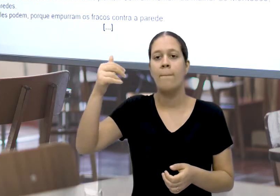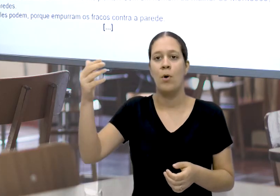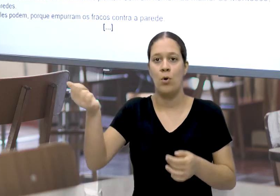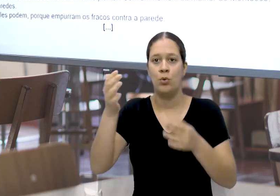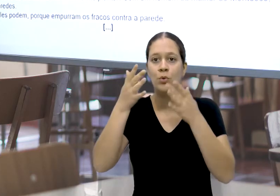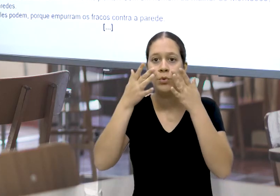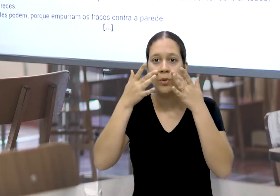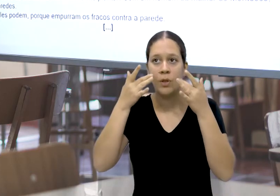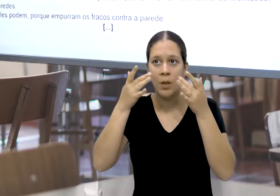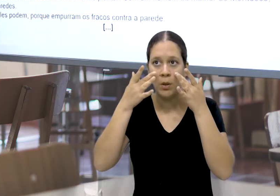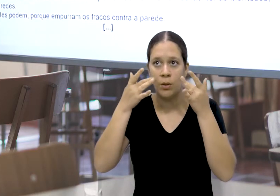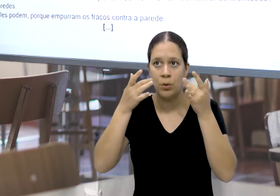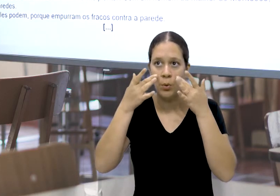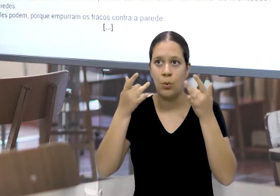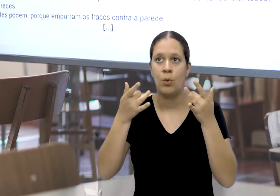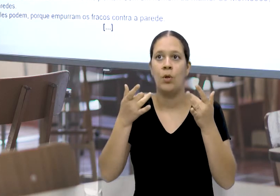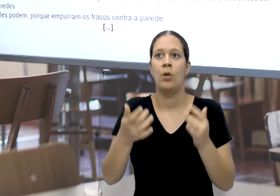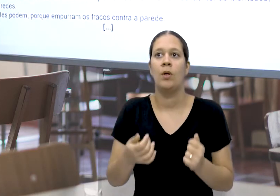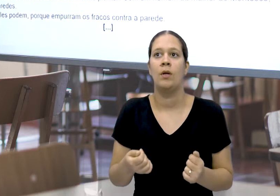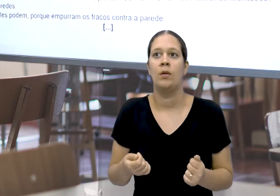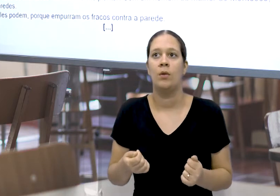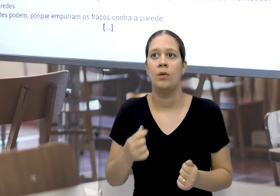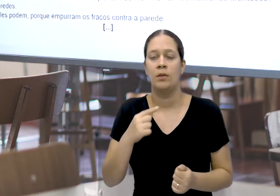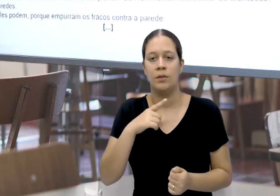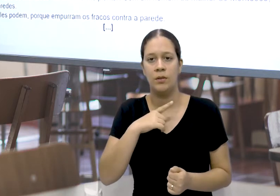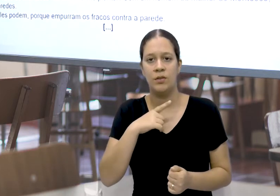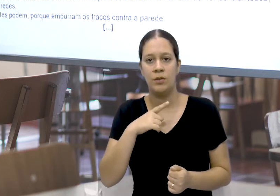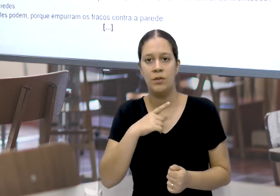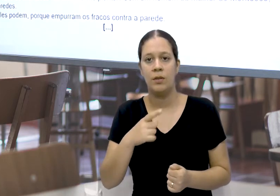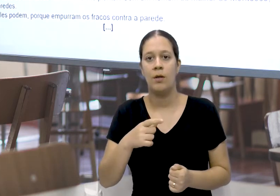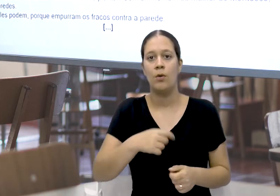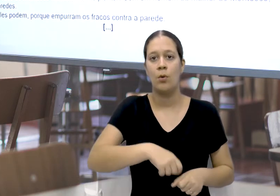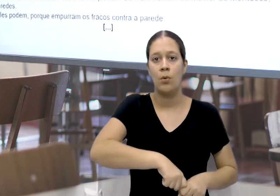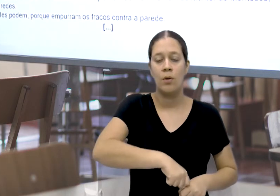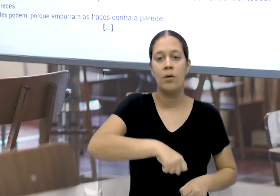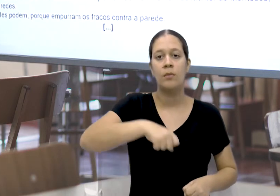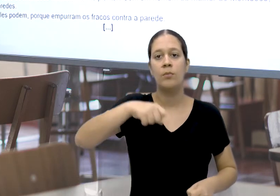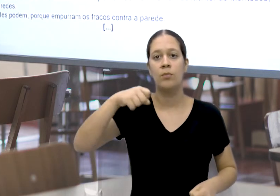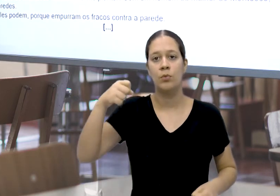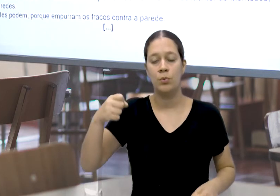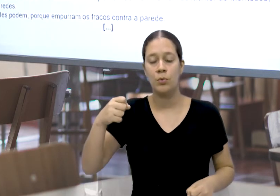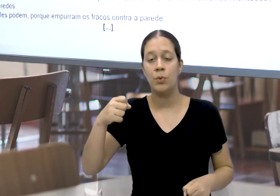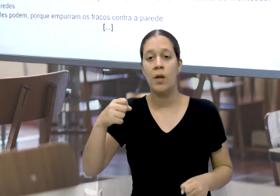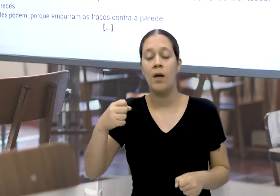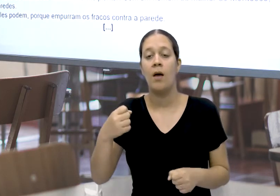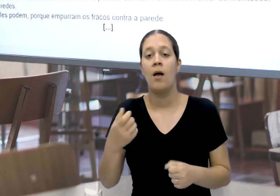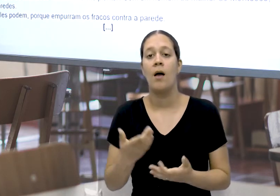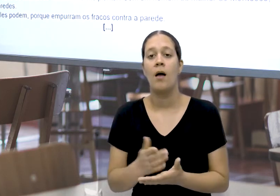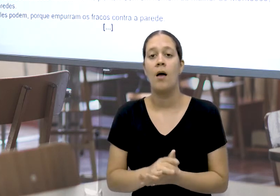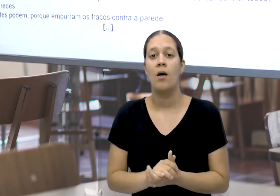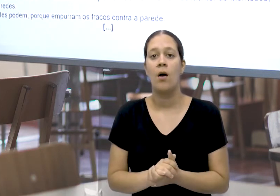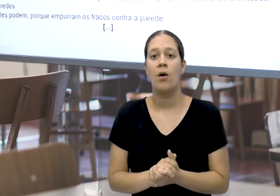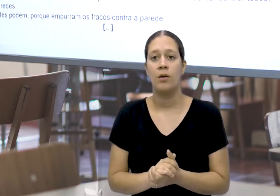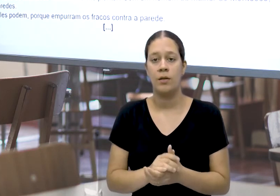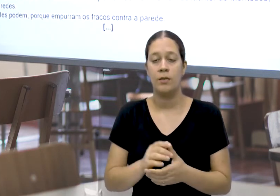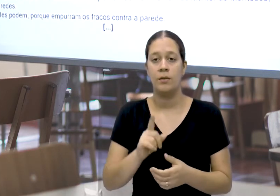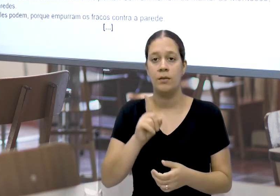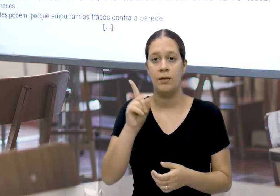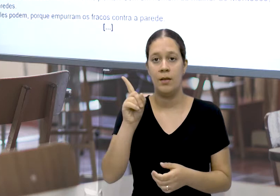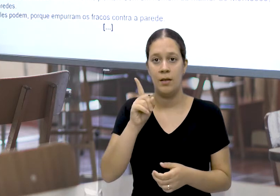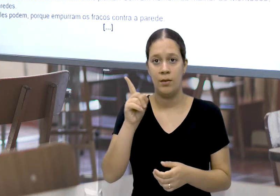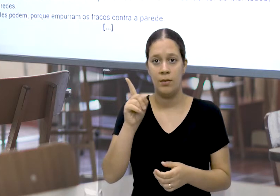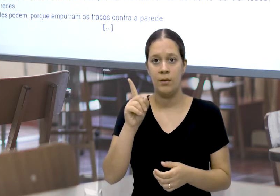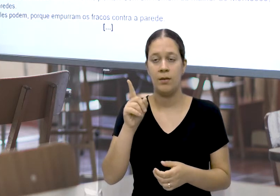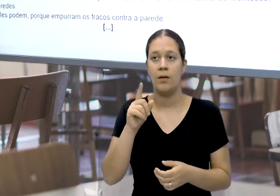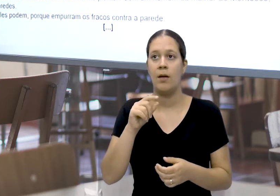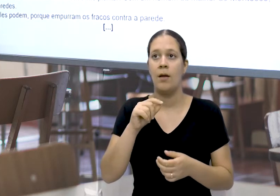parte, entram Sansão e Gregório, a gente já sabe, ó, Sansão e Gregório, as pessoas que estão